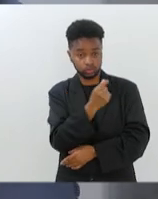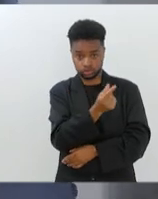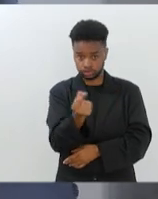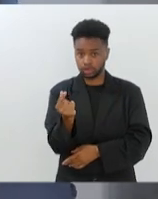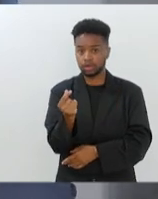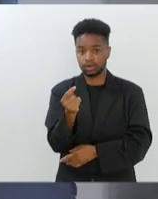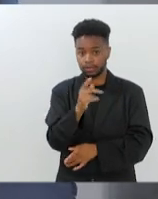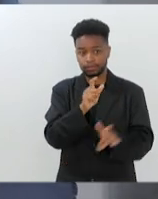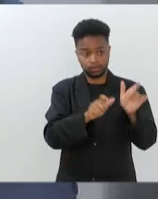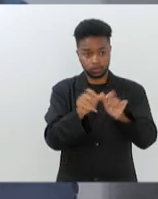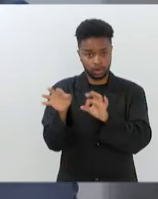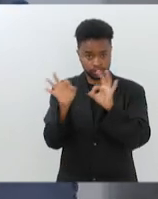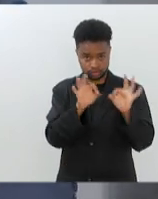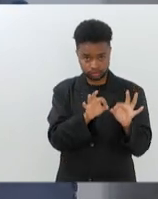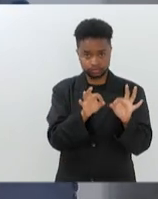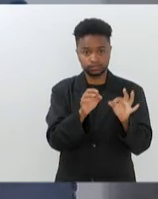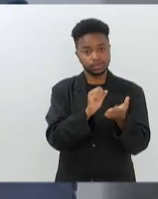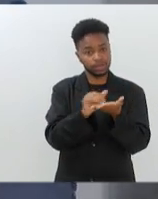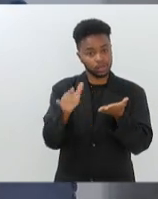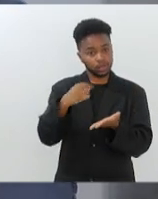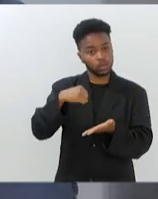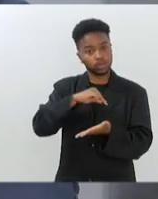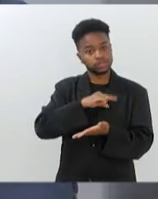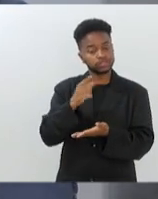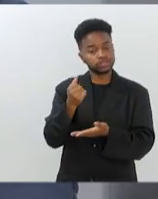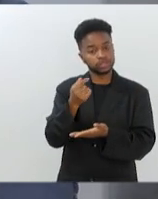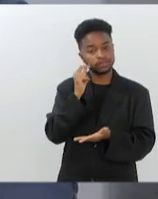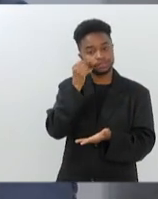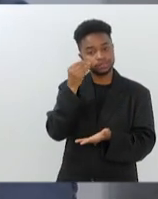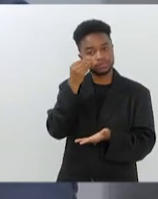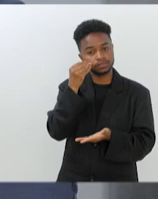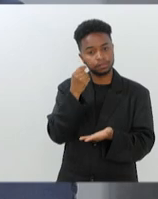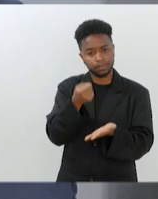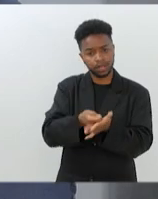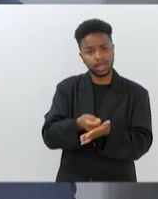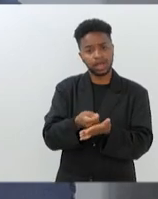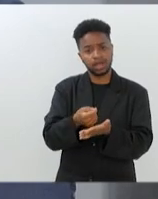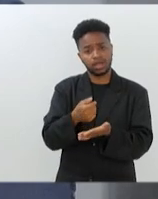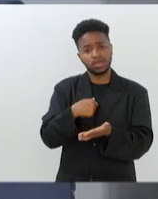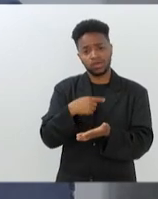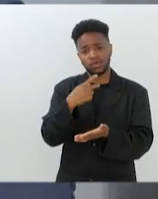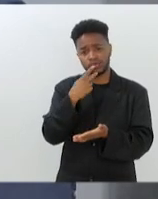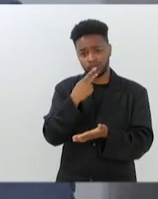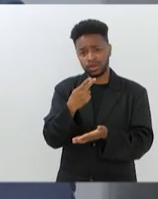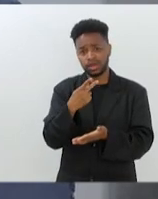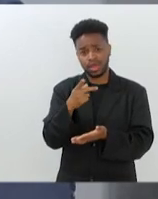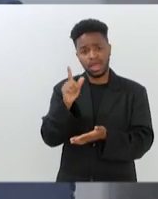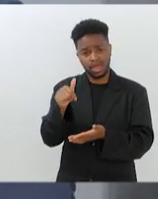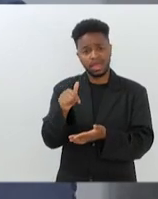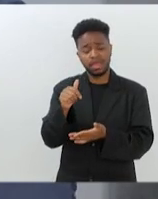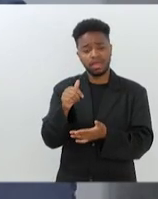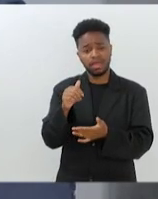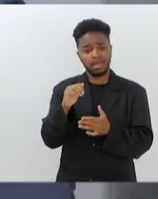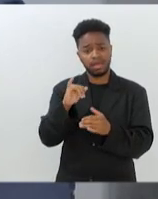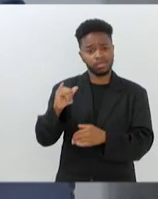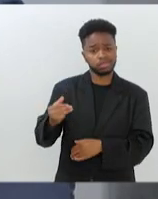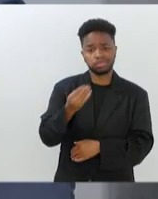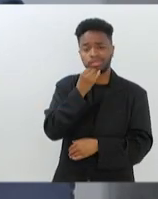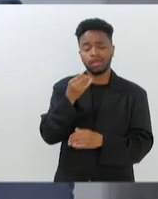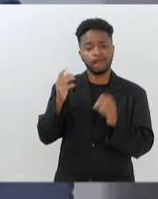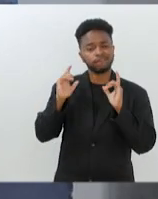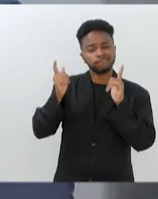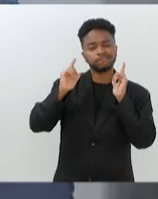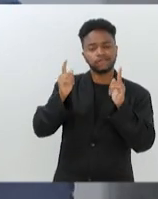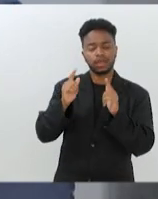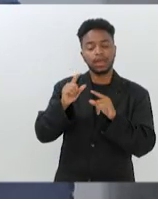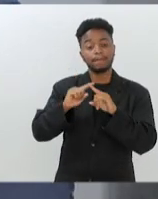dinheiro de quem nos Ouve aqui para custear E aí eu não vou medir as palavras não essa farra que são os camarotes e que é legítimo